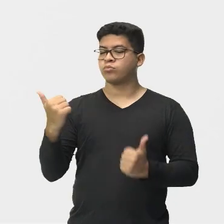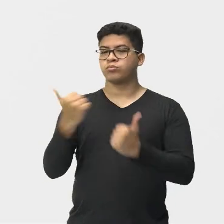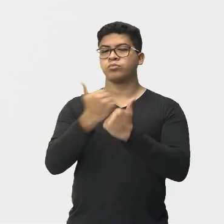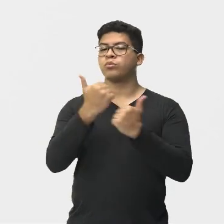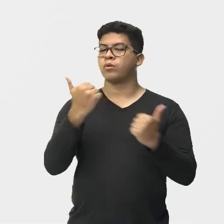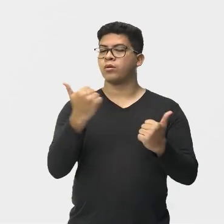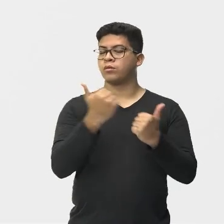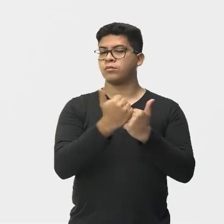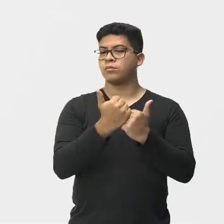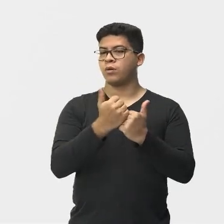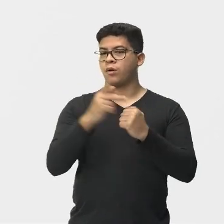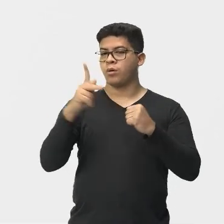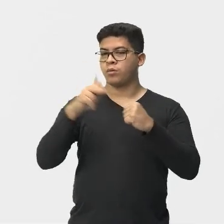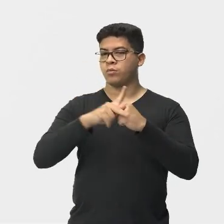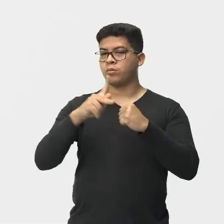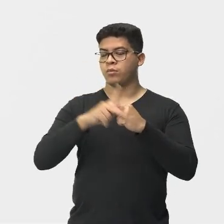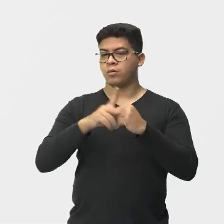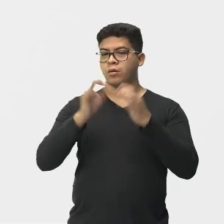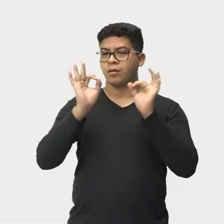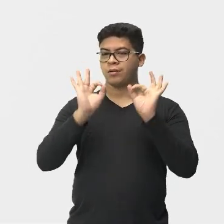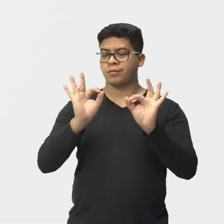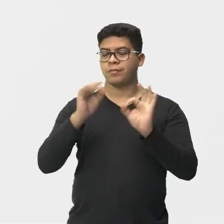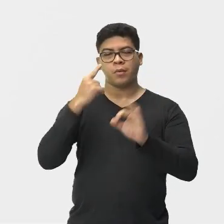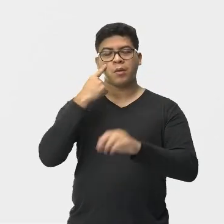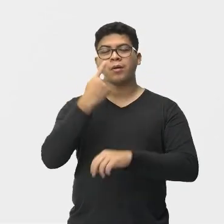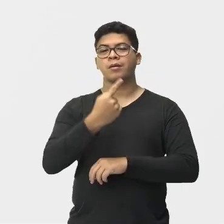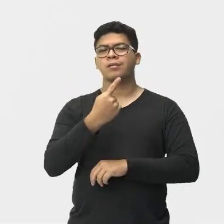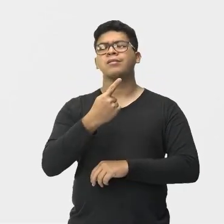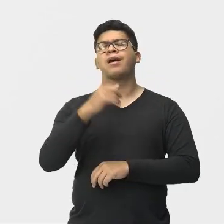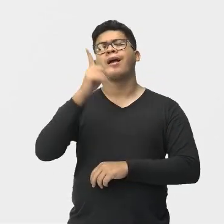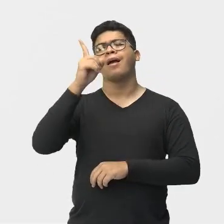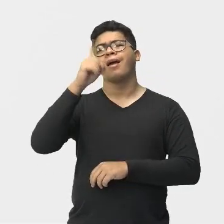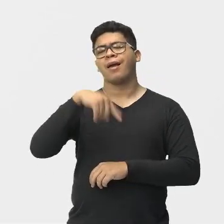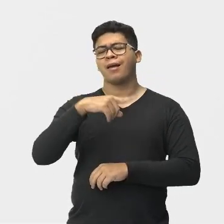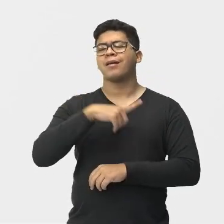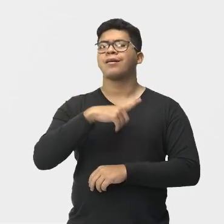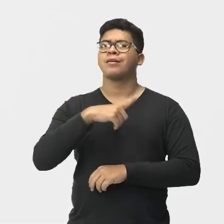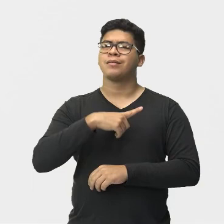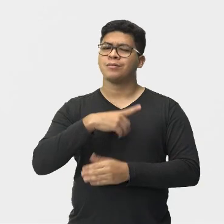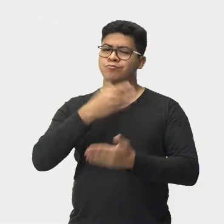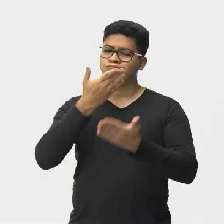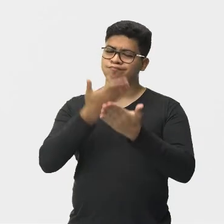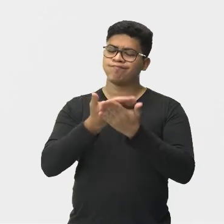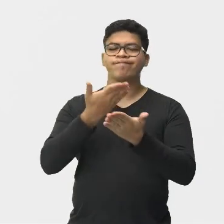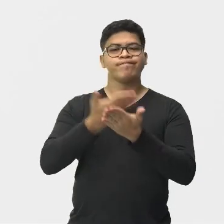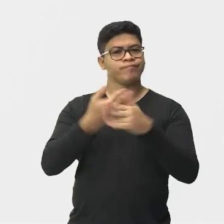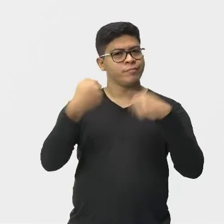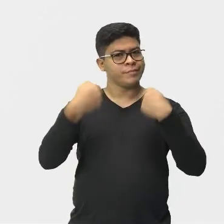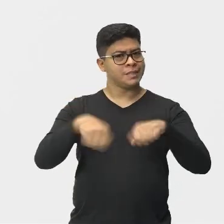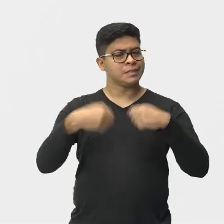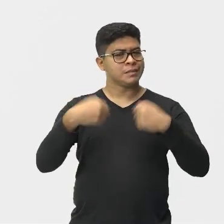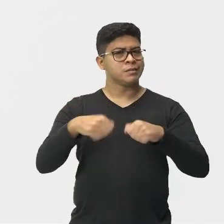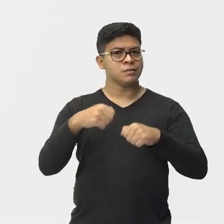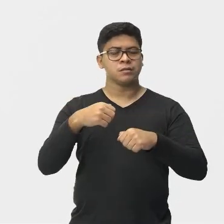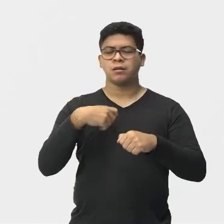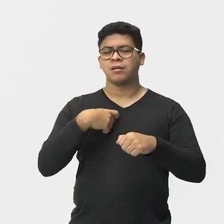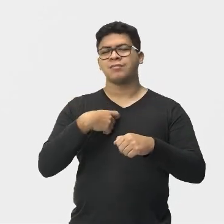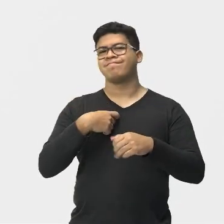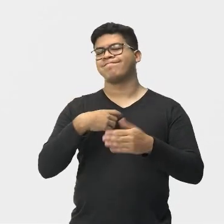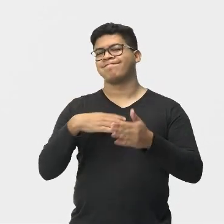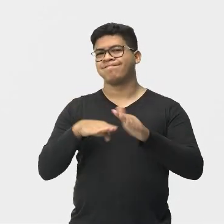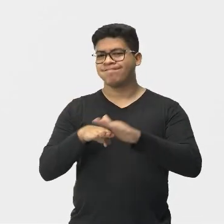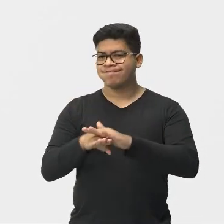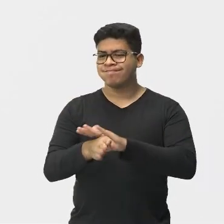substituição de pronomes, tá certo, gente? Então, é um assunto assim que a gente sempre tem que estar treinando muito. Não costumamos